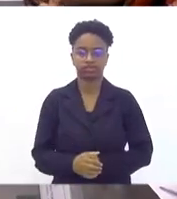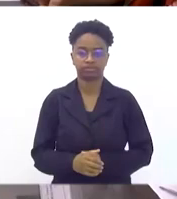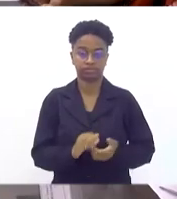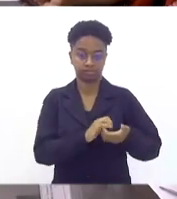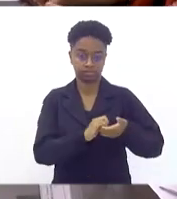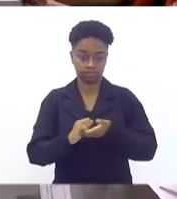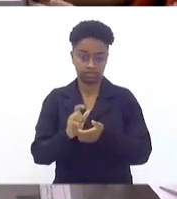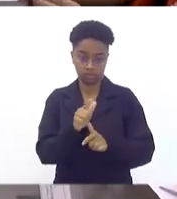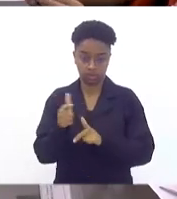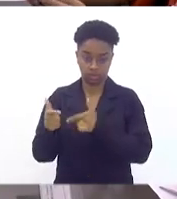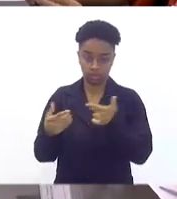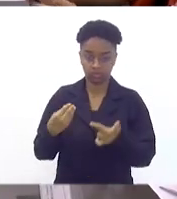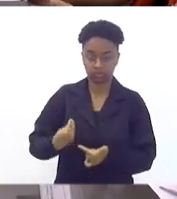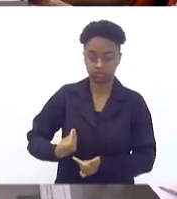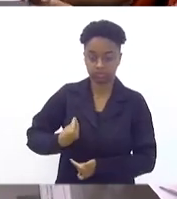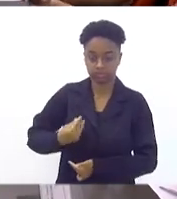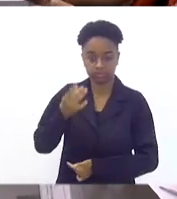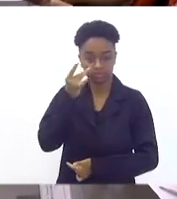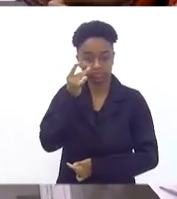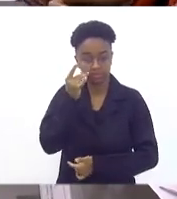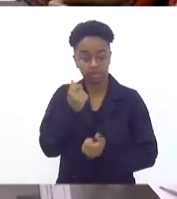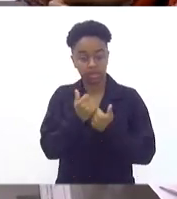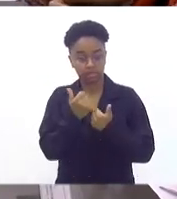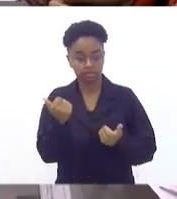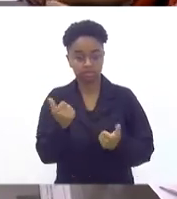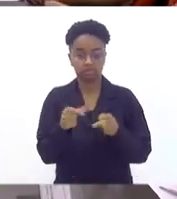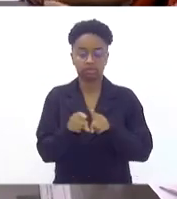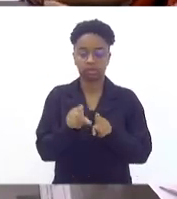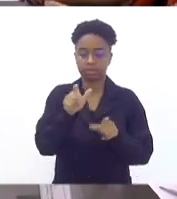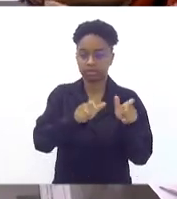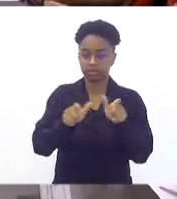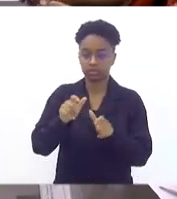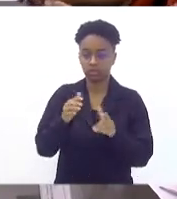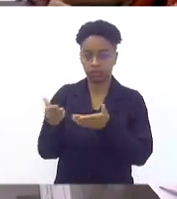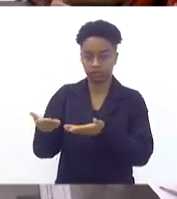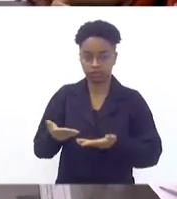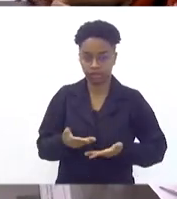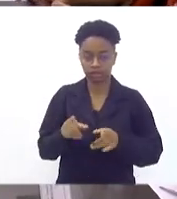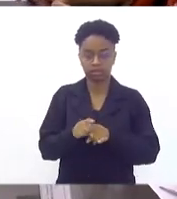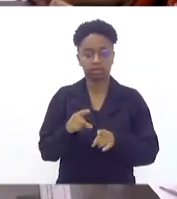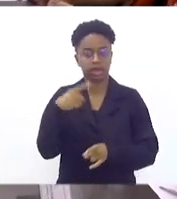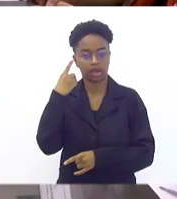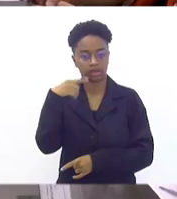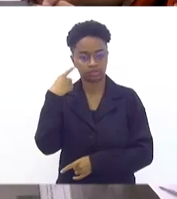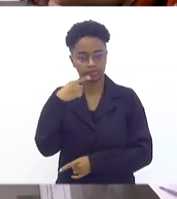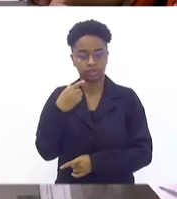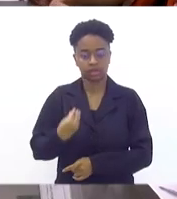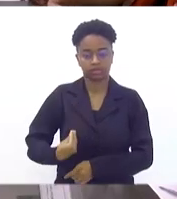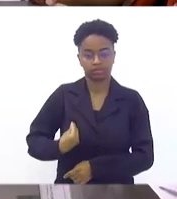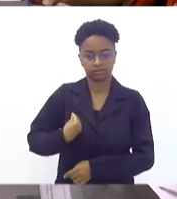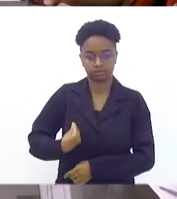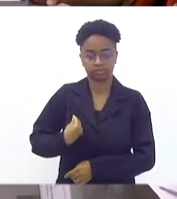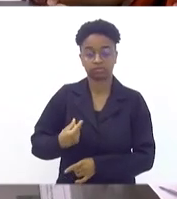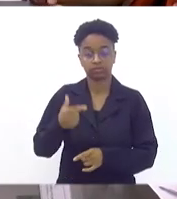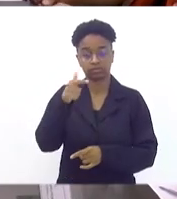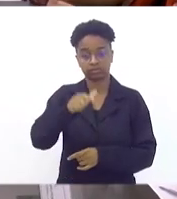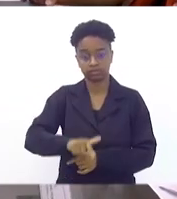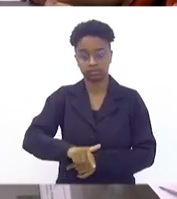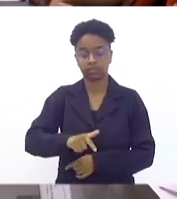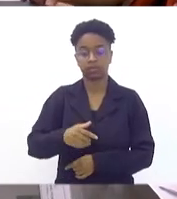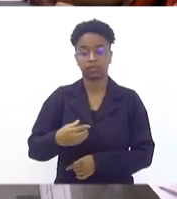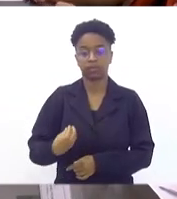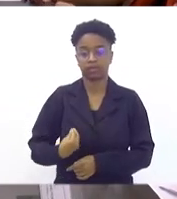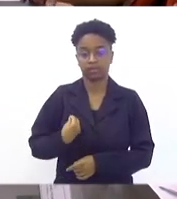aos demais presentes as assessorias a todos os convidados aos advogados presentes mais uma vez a presença do Dr